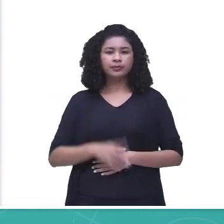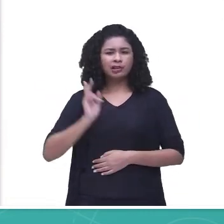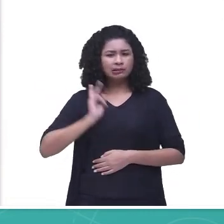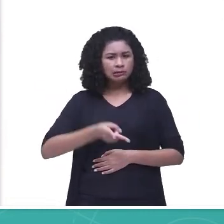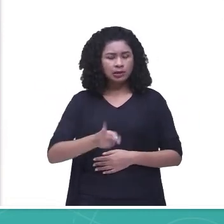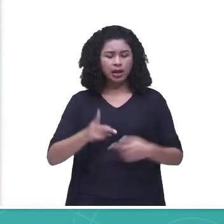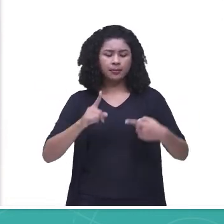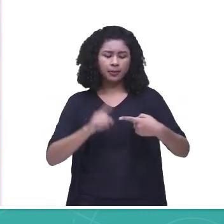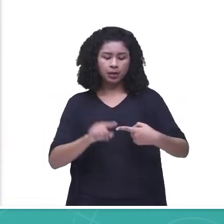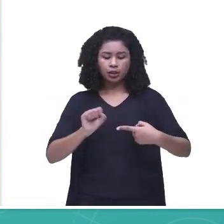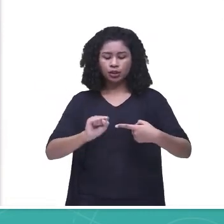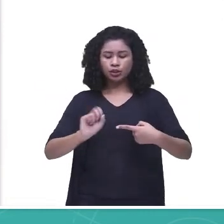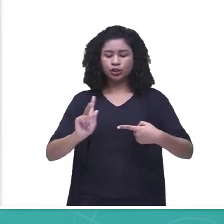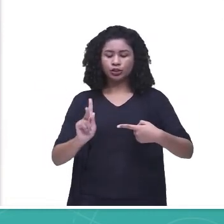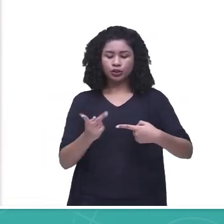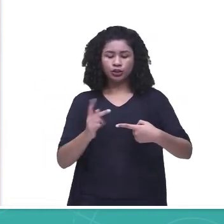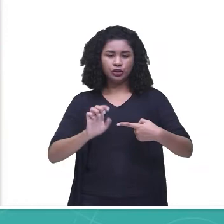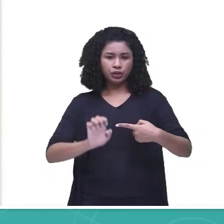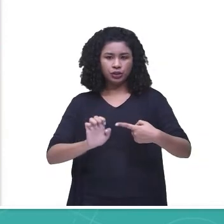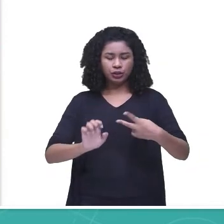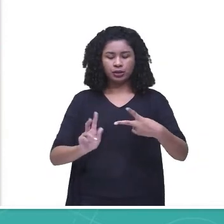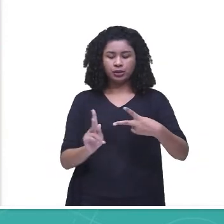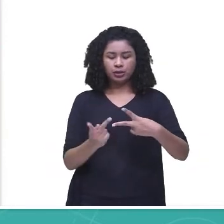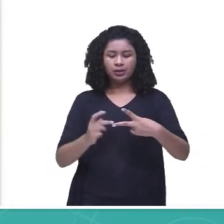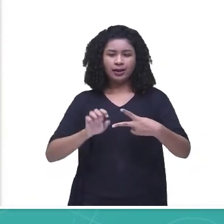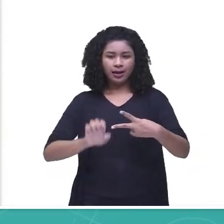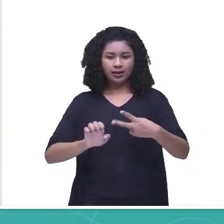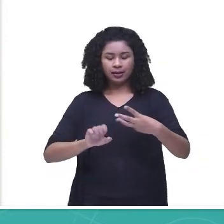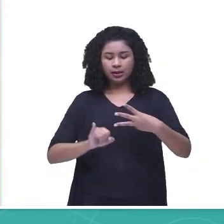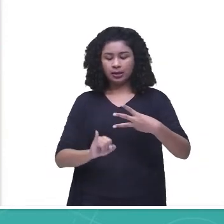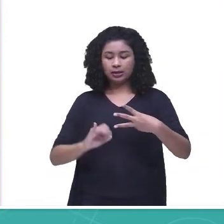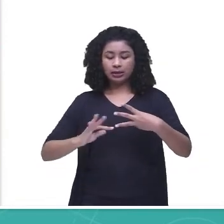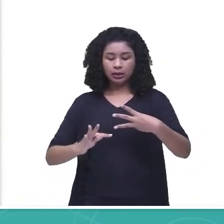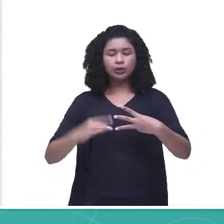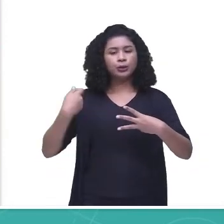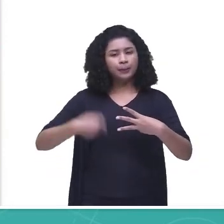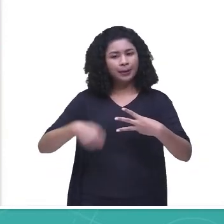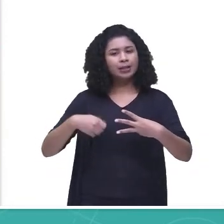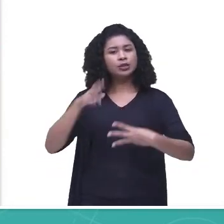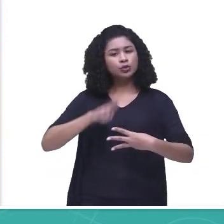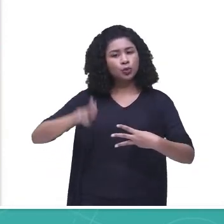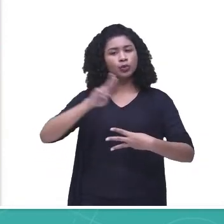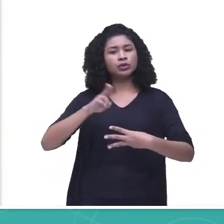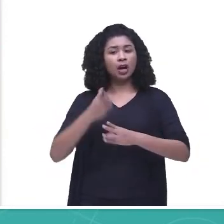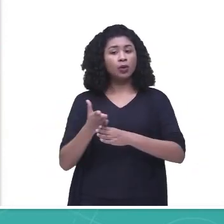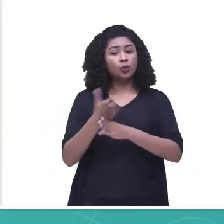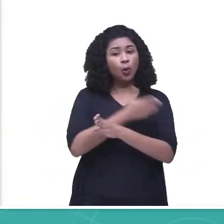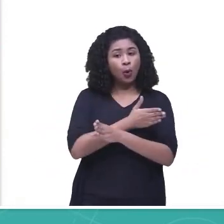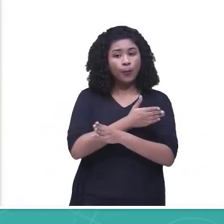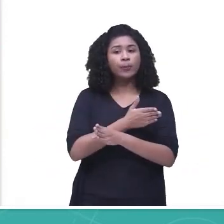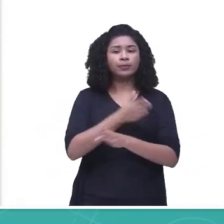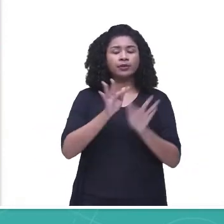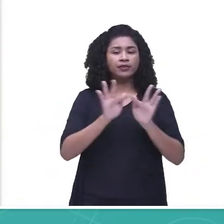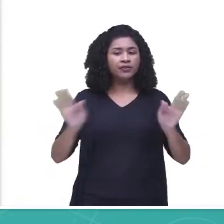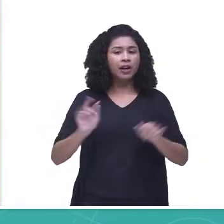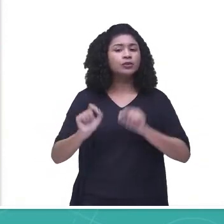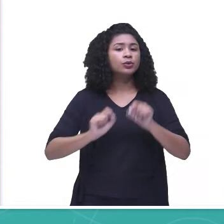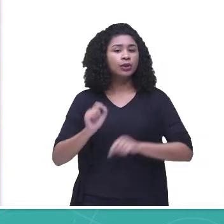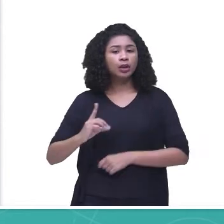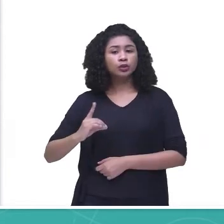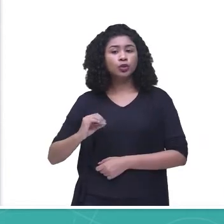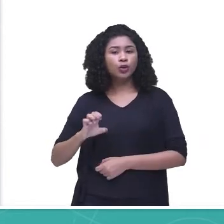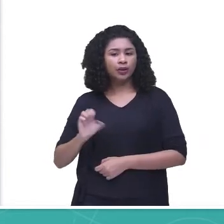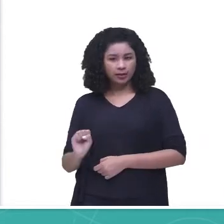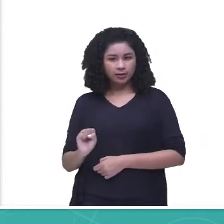sempre utilizar então o does iniciando minha pergunta. Para todas as outras eu vou utilizar o do. Certo,